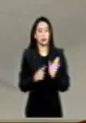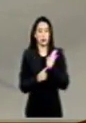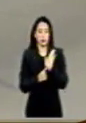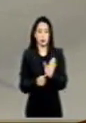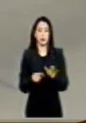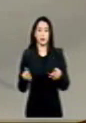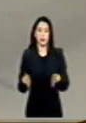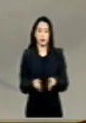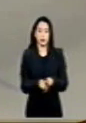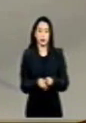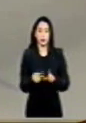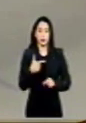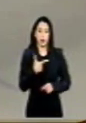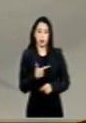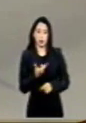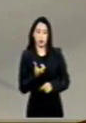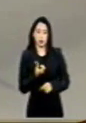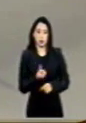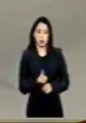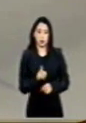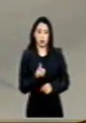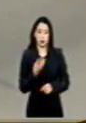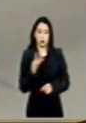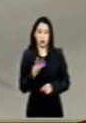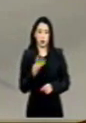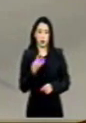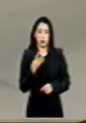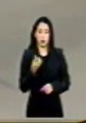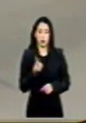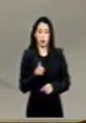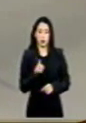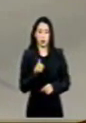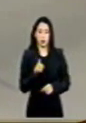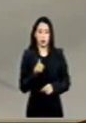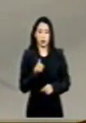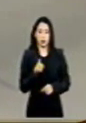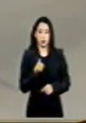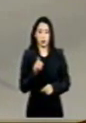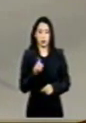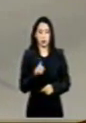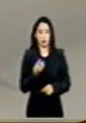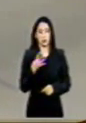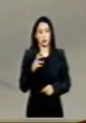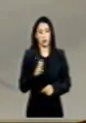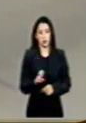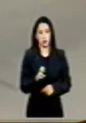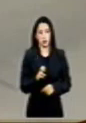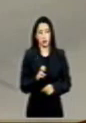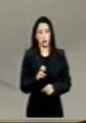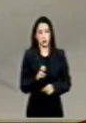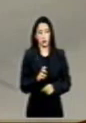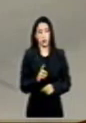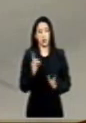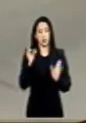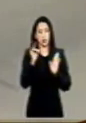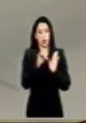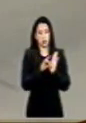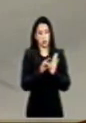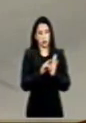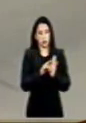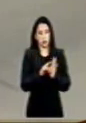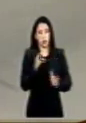a 26.745, Vossa Excelência também reconheceu em decisão monocrática que a determinação de juiz de primeira